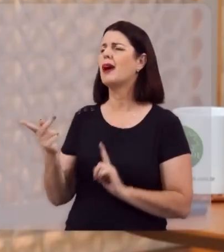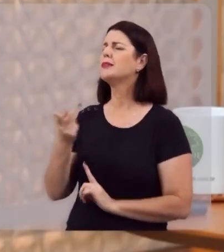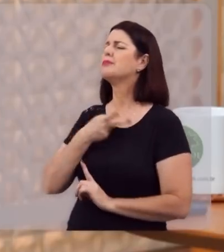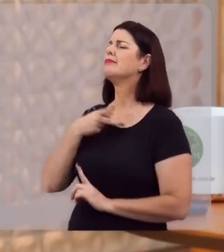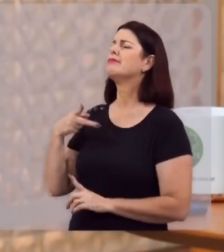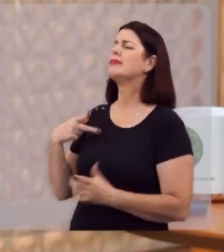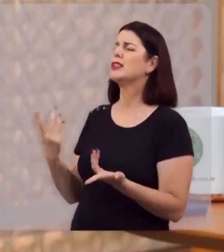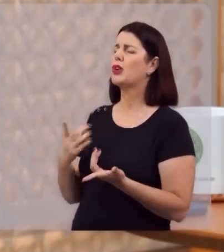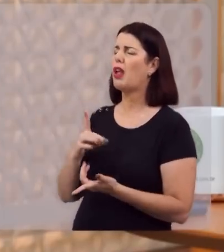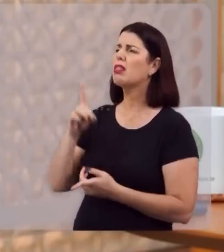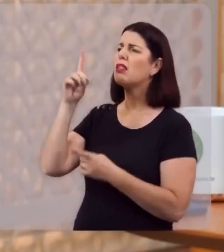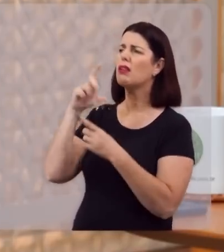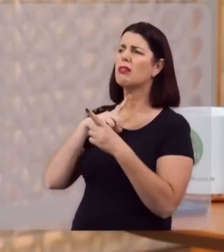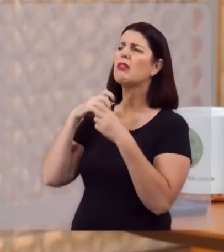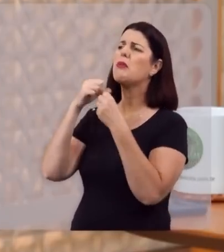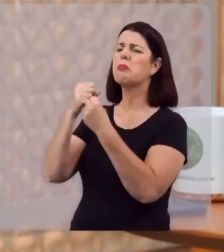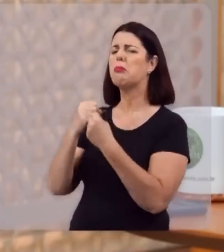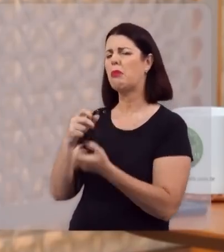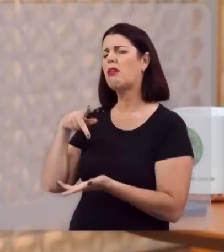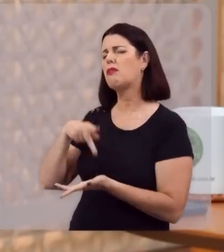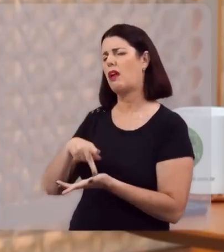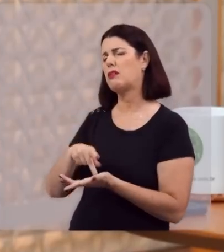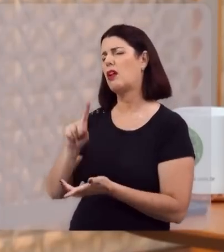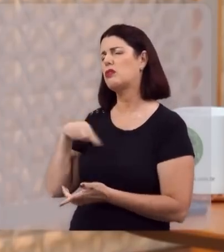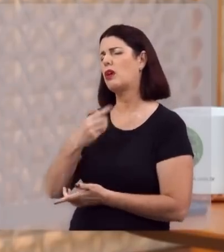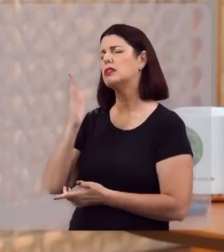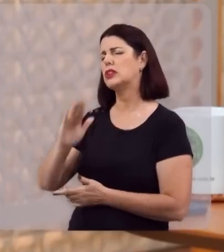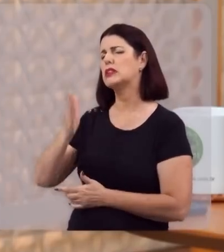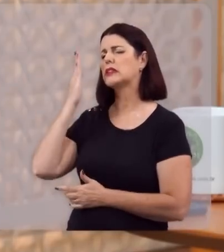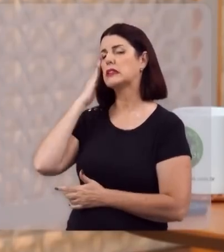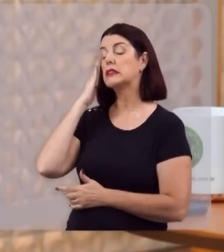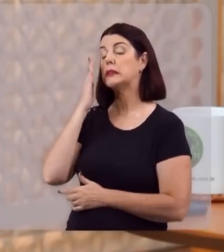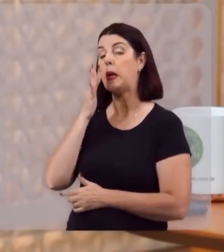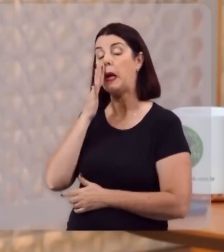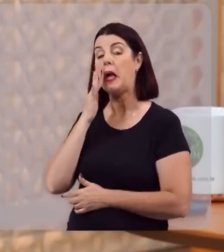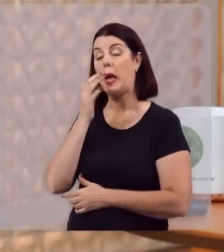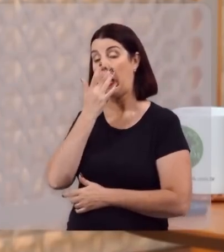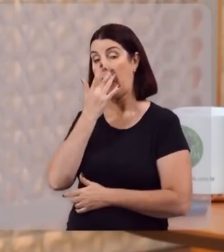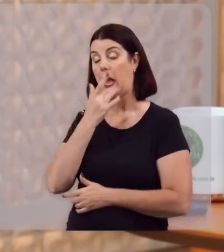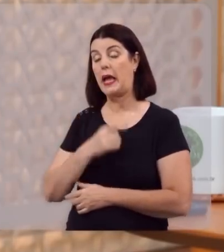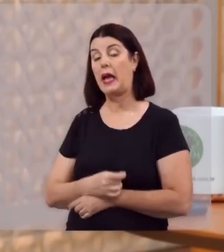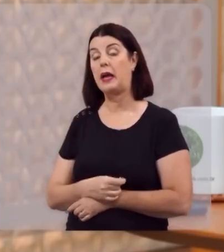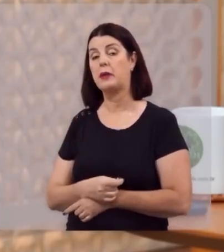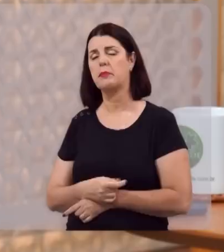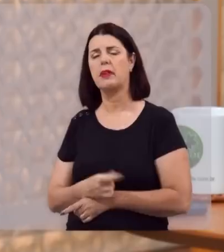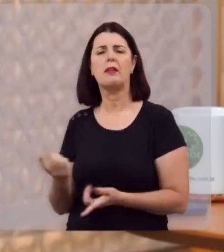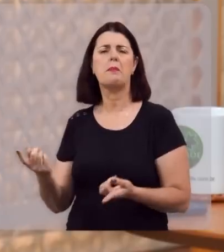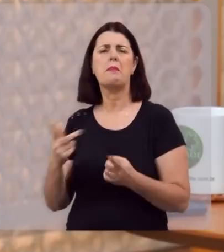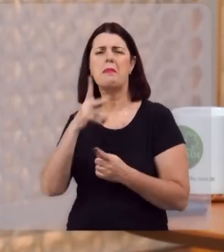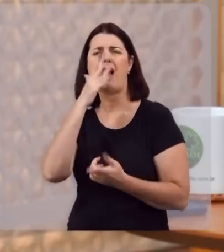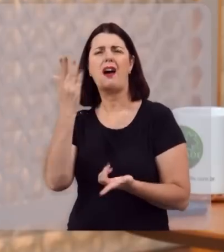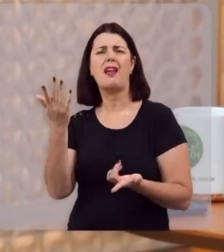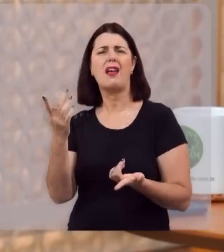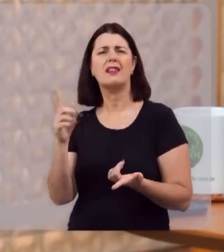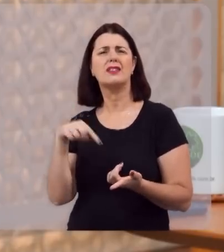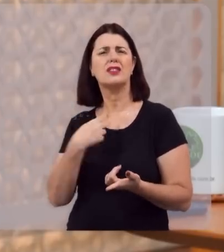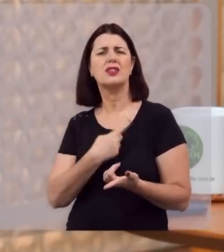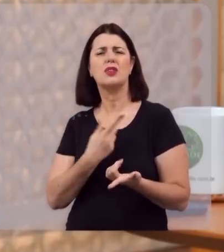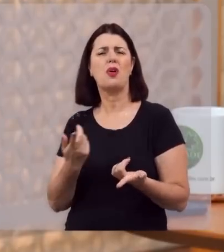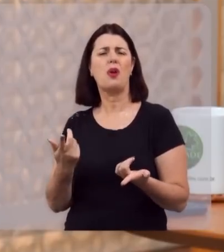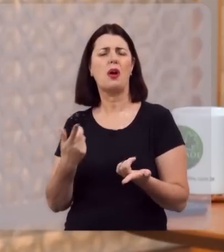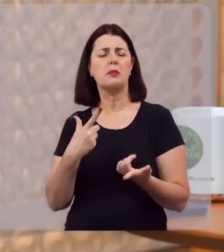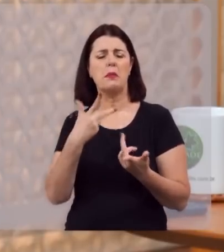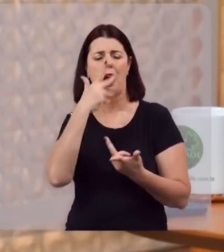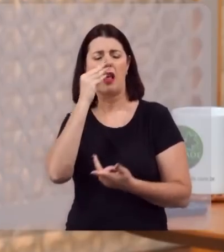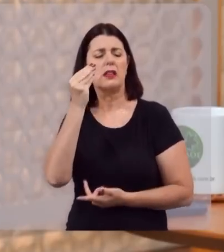Ainda Que Deus seja plenamente poderoso né como nós dissemos aqui isso não nos exime